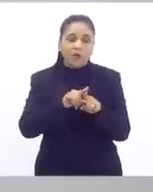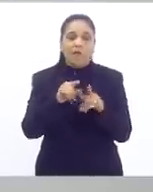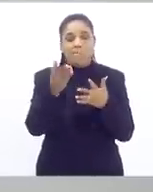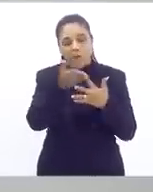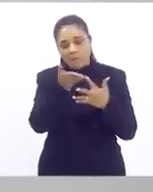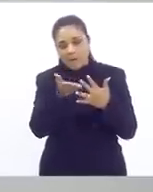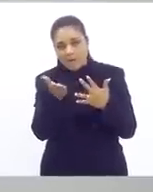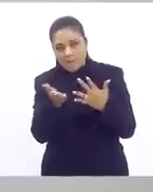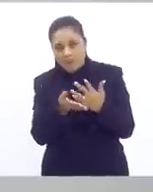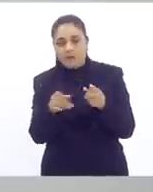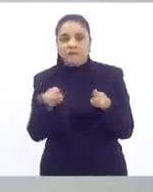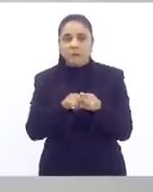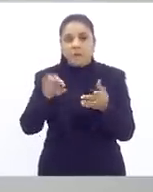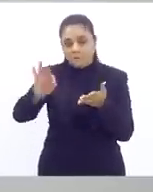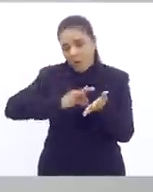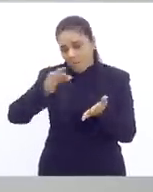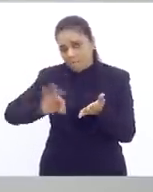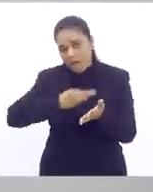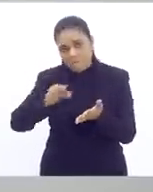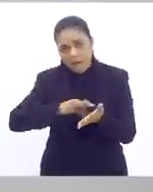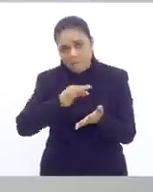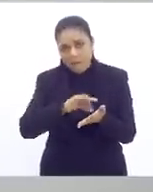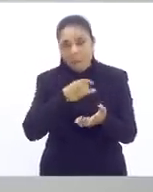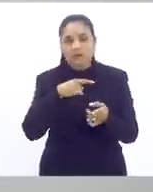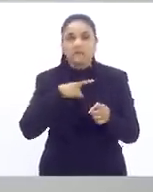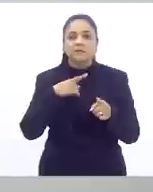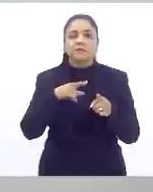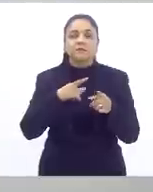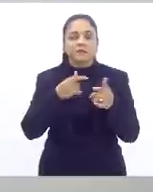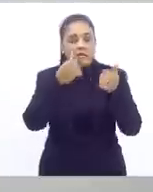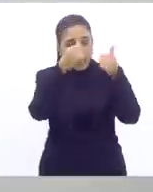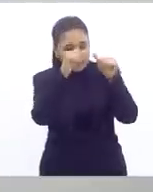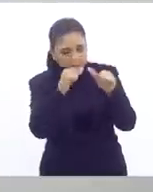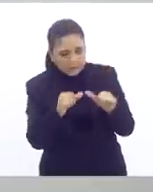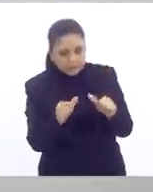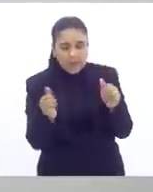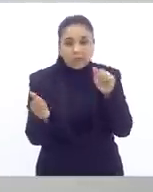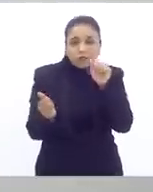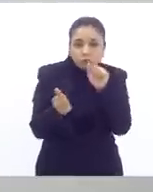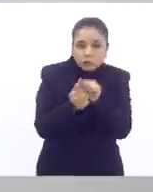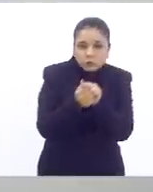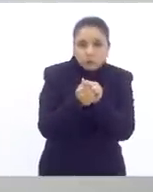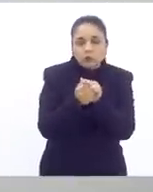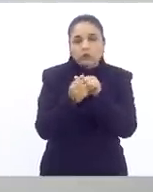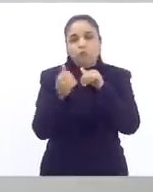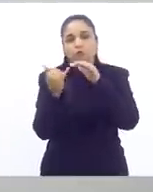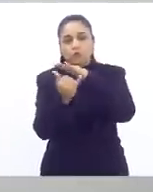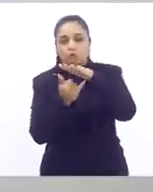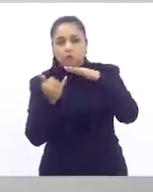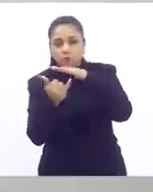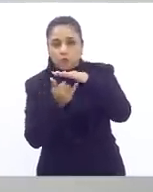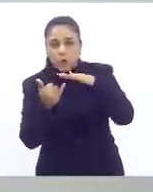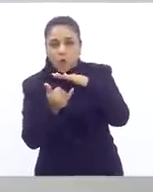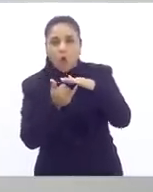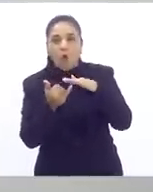as rubricas várias rubricas temos milhões de rubricas a gente tem que fazer várias análises junto aos órgãos sobre essas rubricas e também na Polícia Militar Então